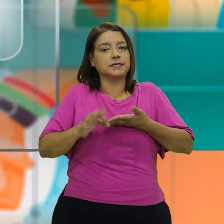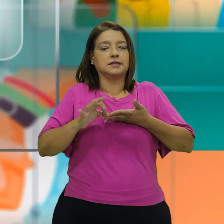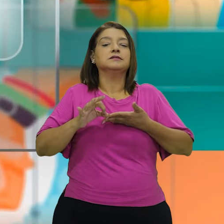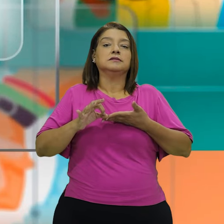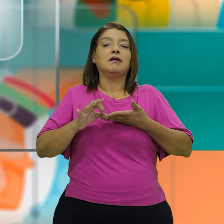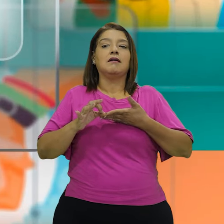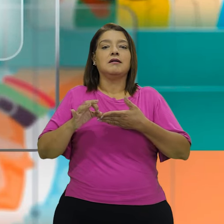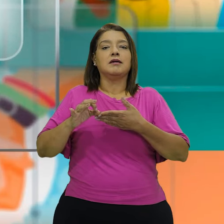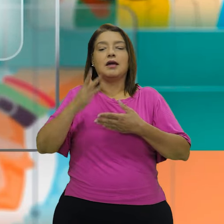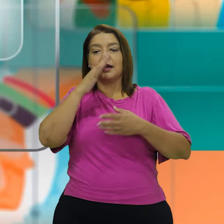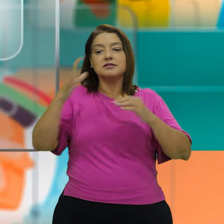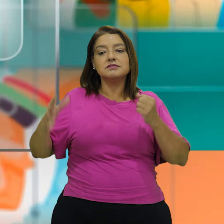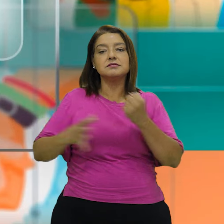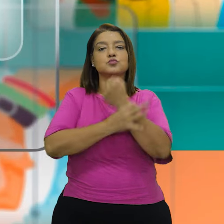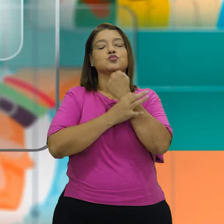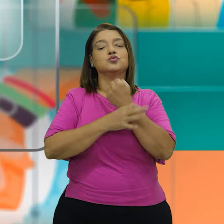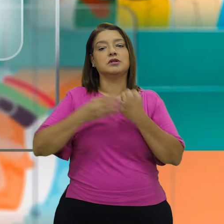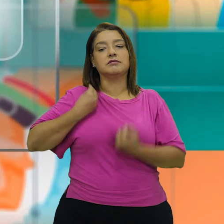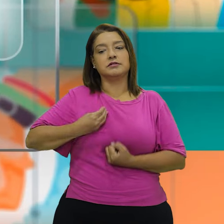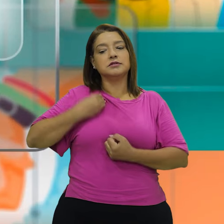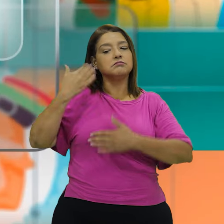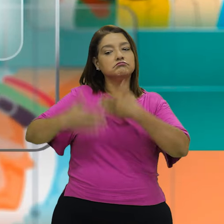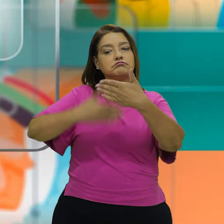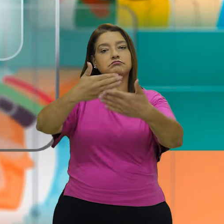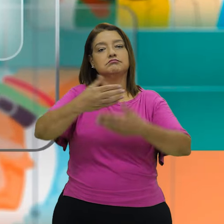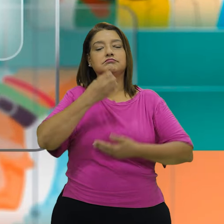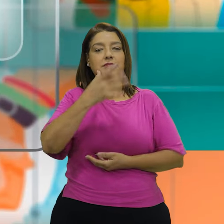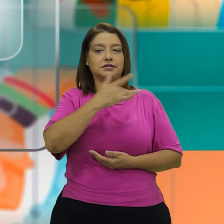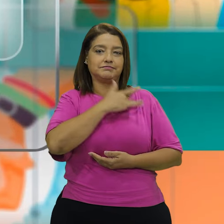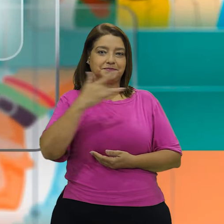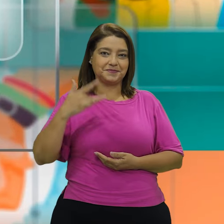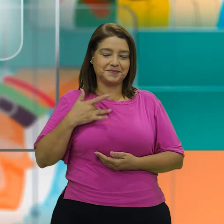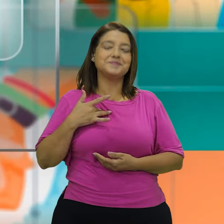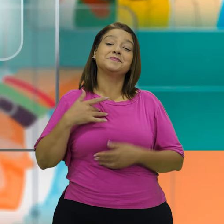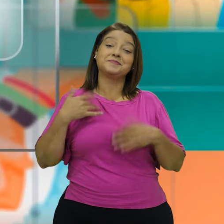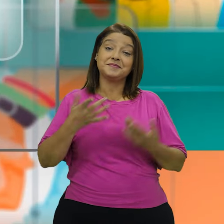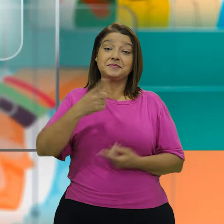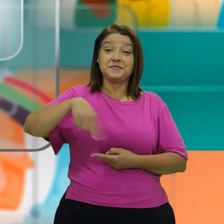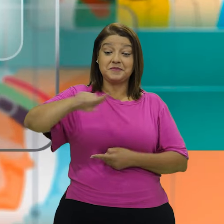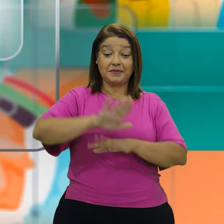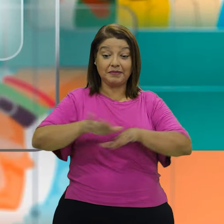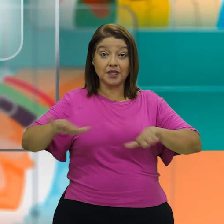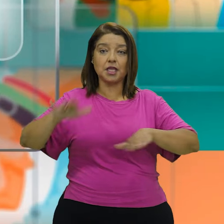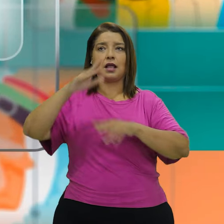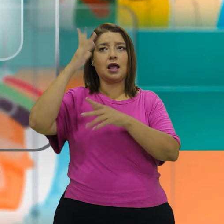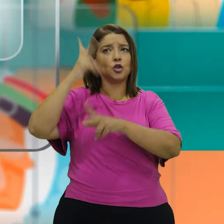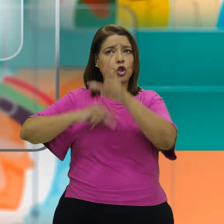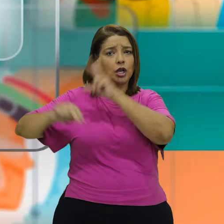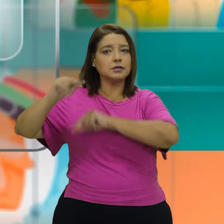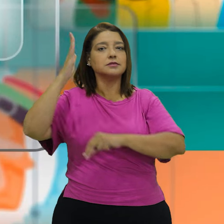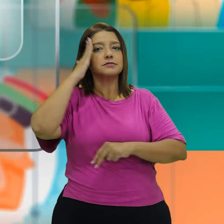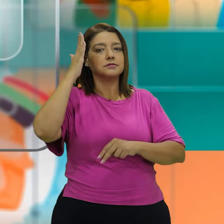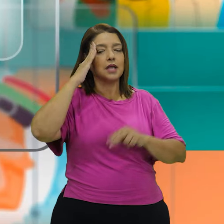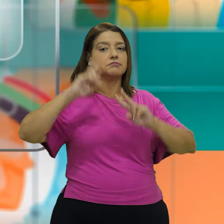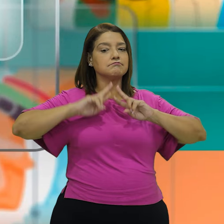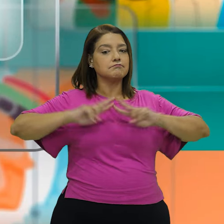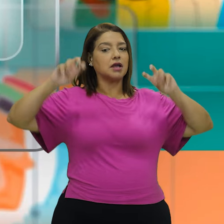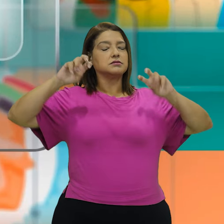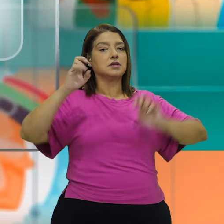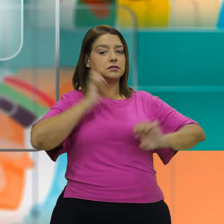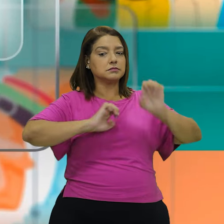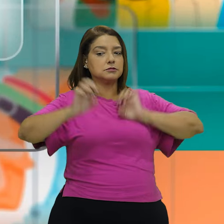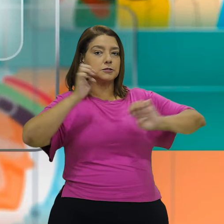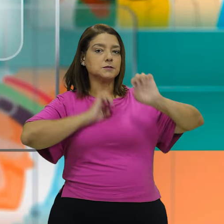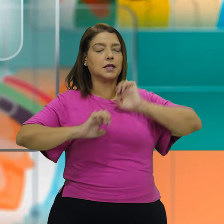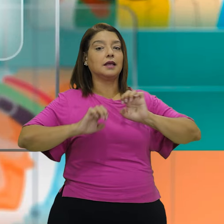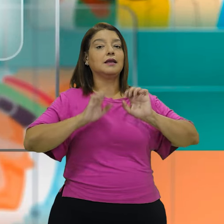para o bem-estar emocional ao longo da vida. Quando crianças e adolescentes aprendem a identificar e controlar o